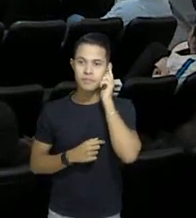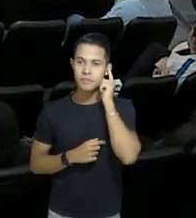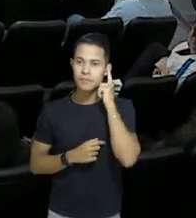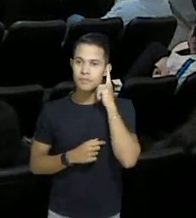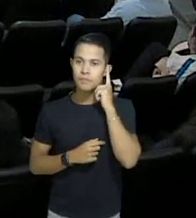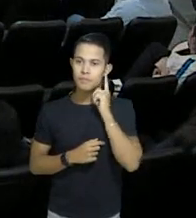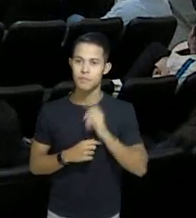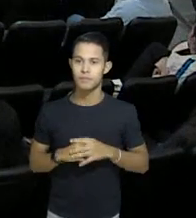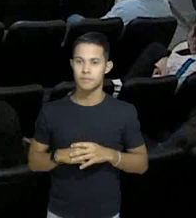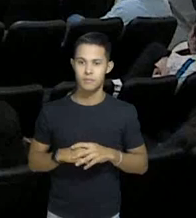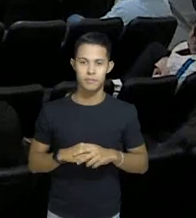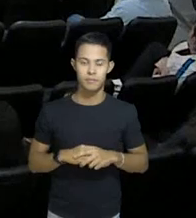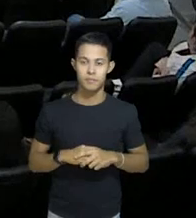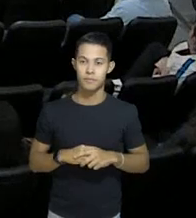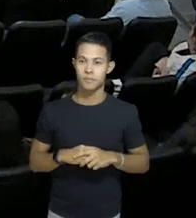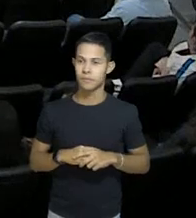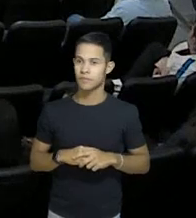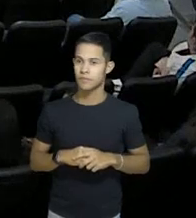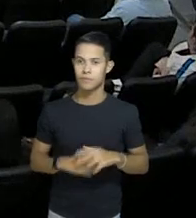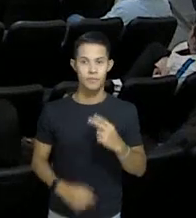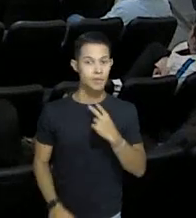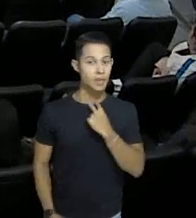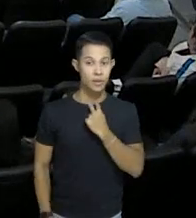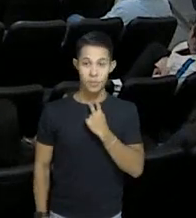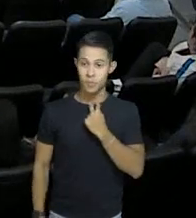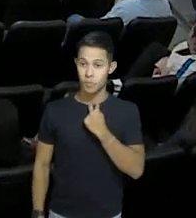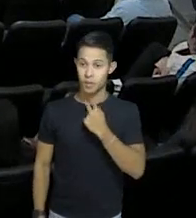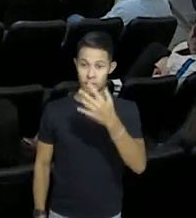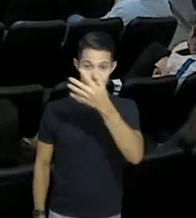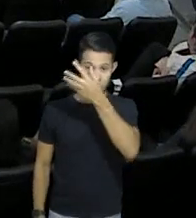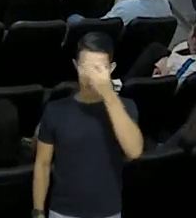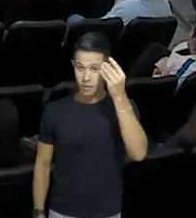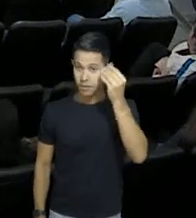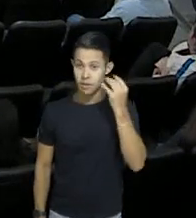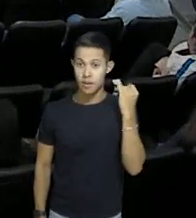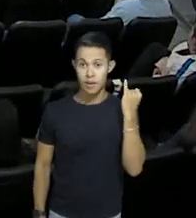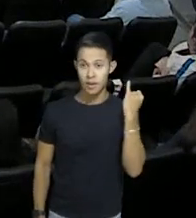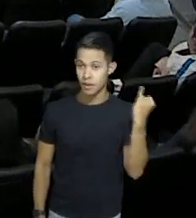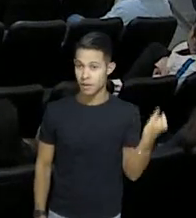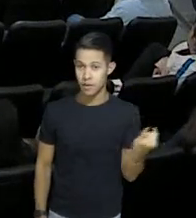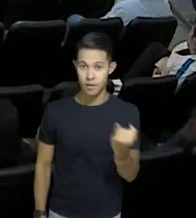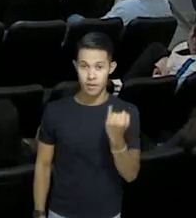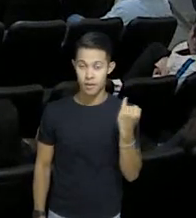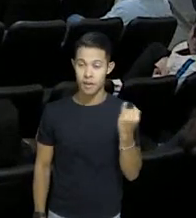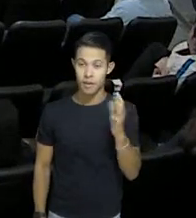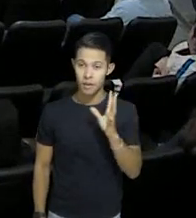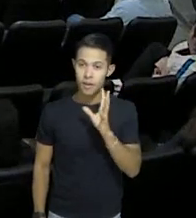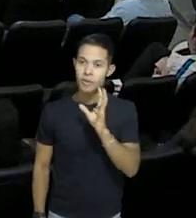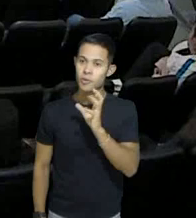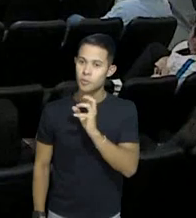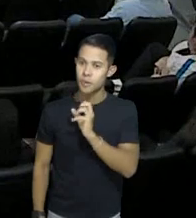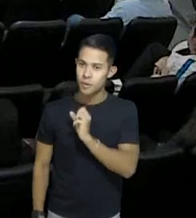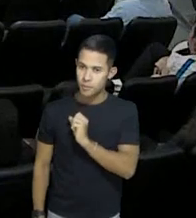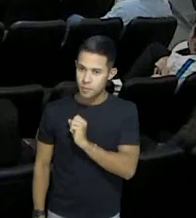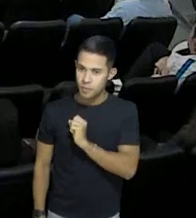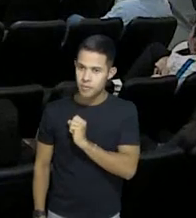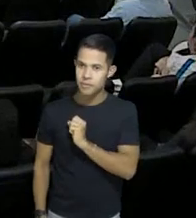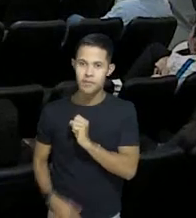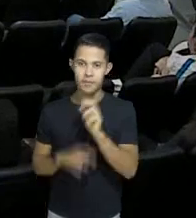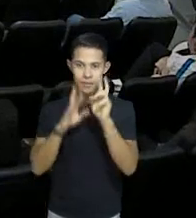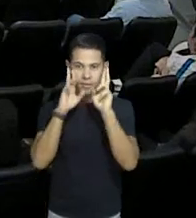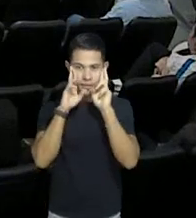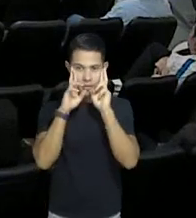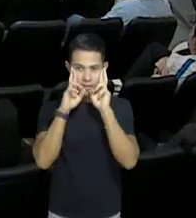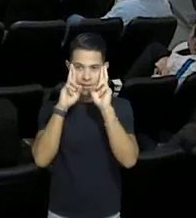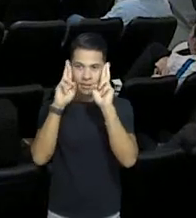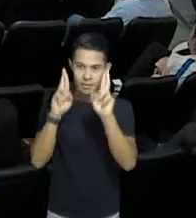Nós que não podemos esquecer a importância do amor, do respeito,